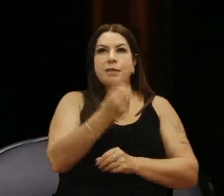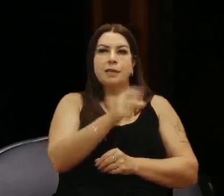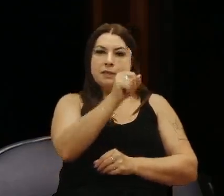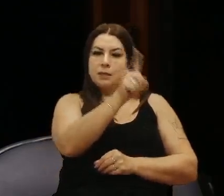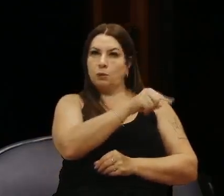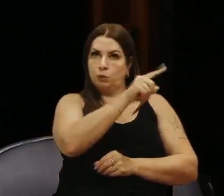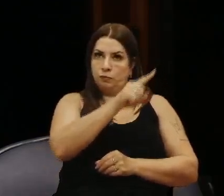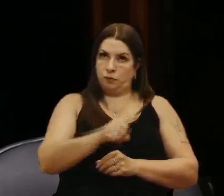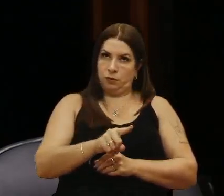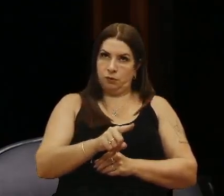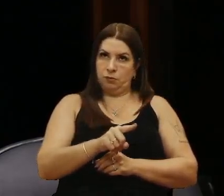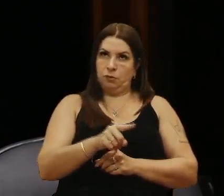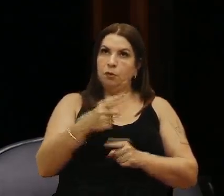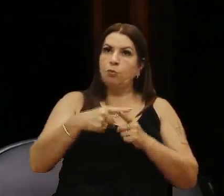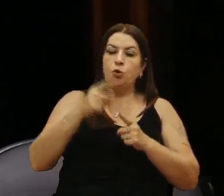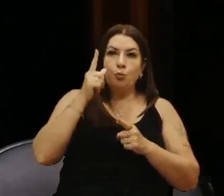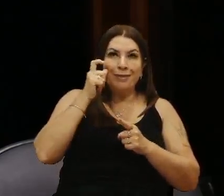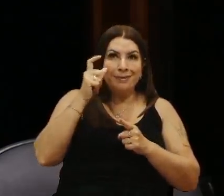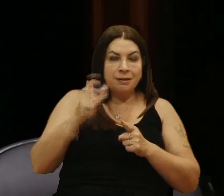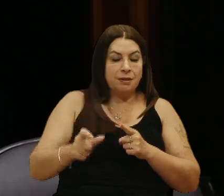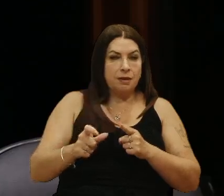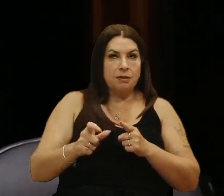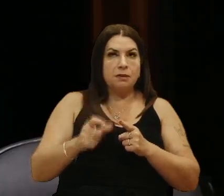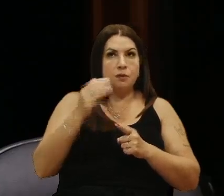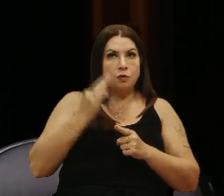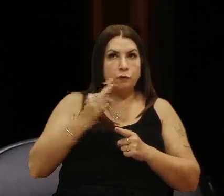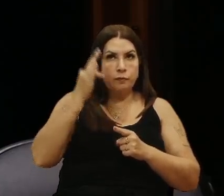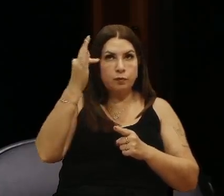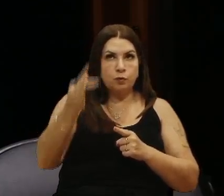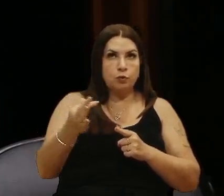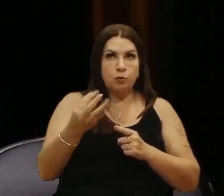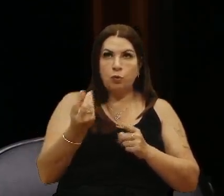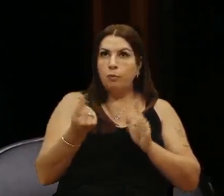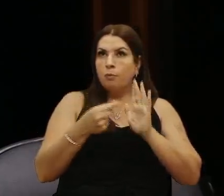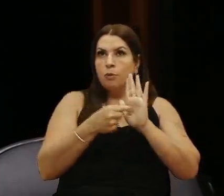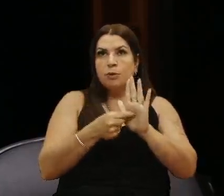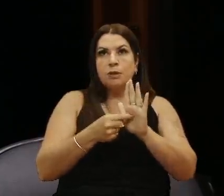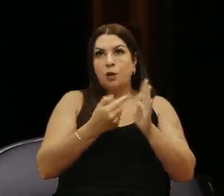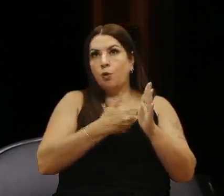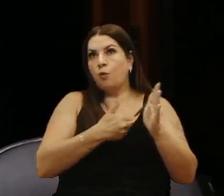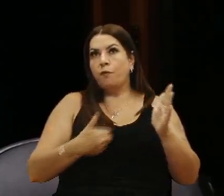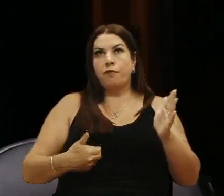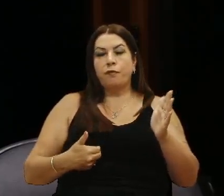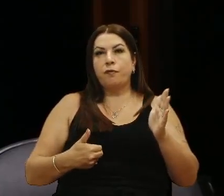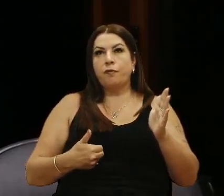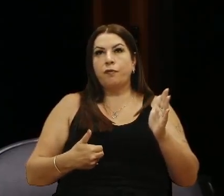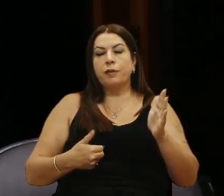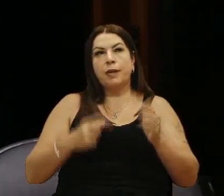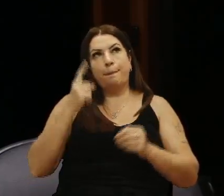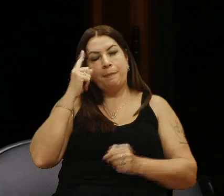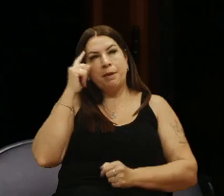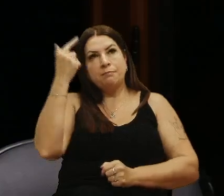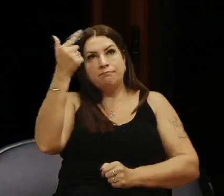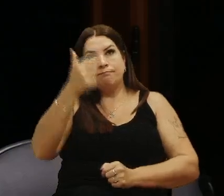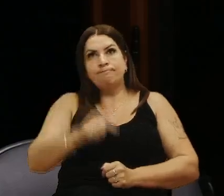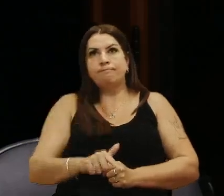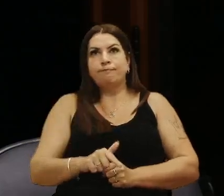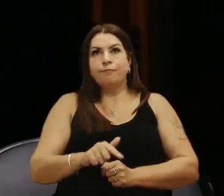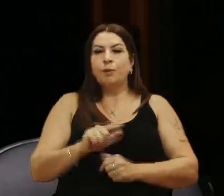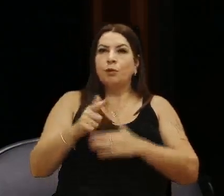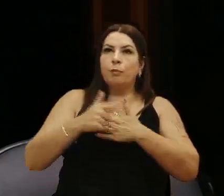veto, porque o interesse e o futuro, como é colocado pelo governo, é de repensar